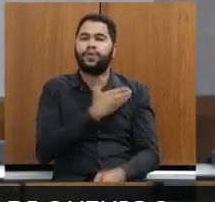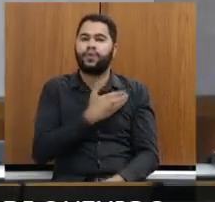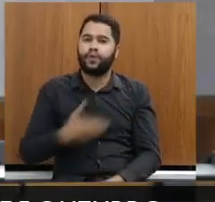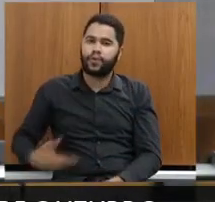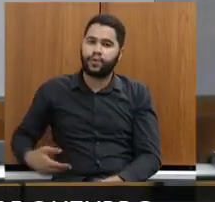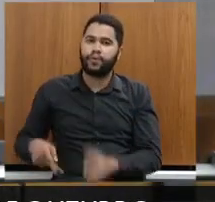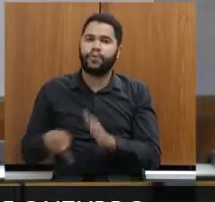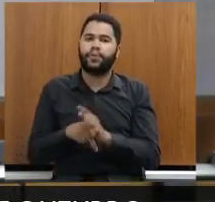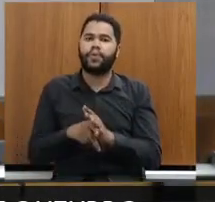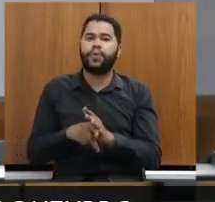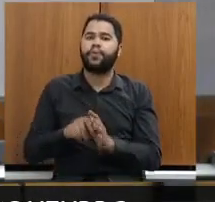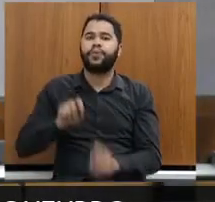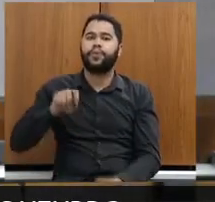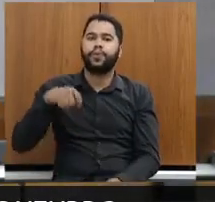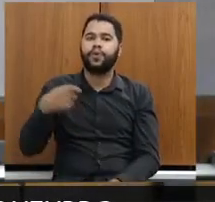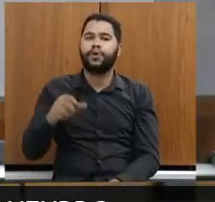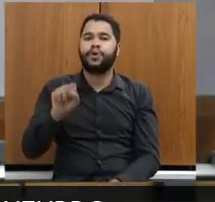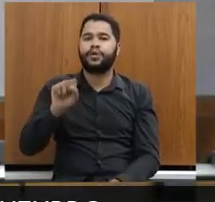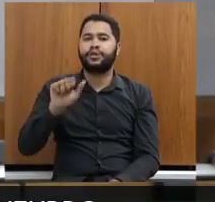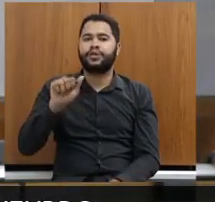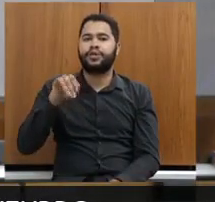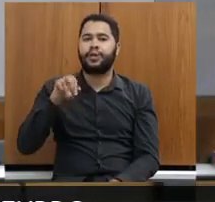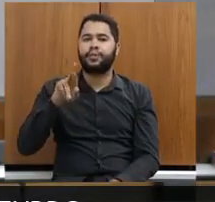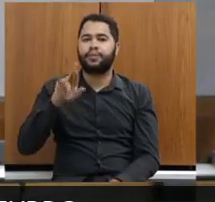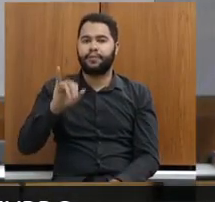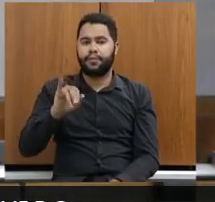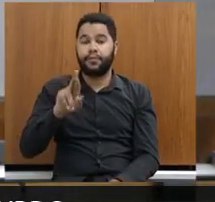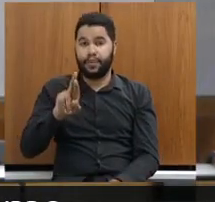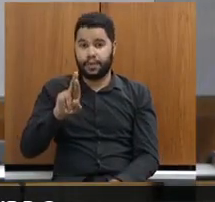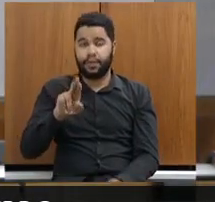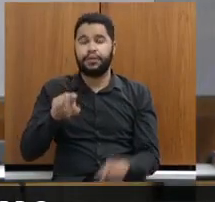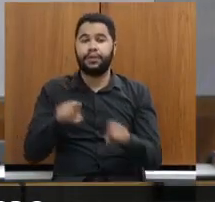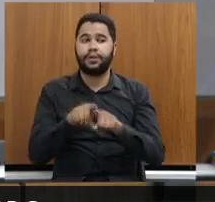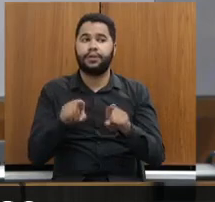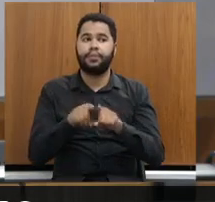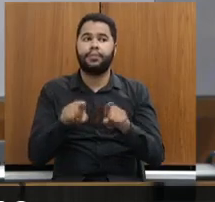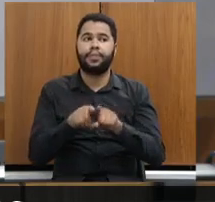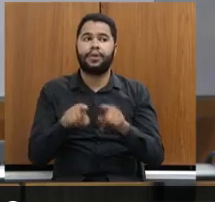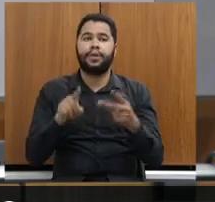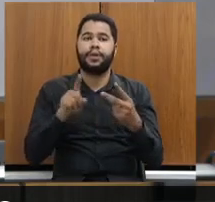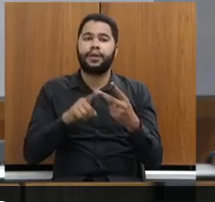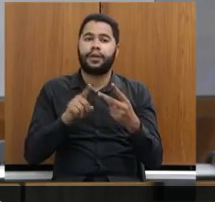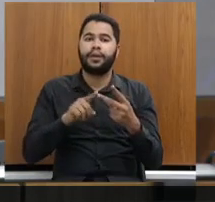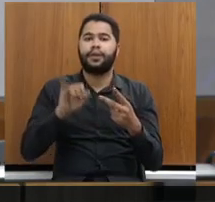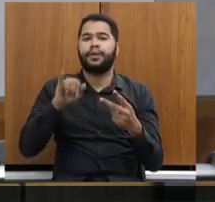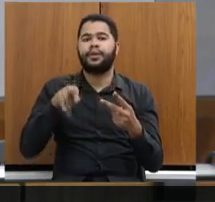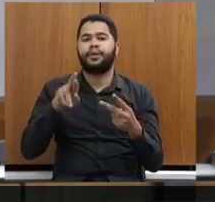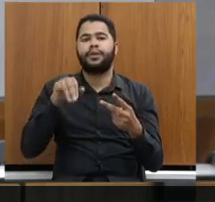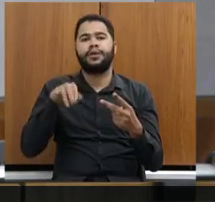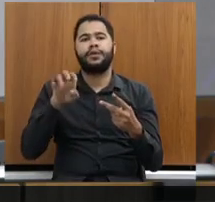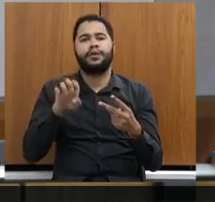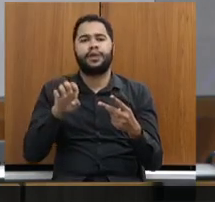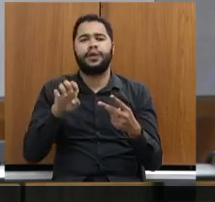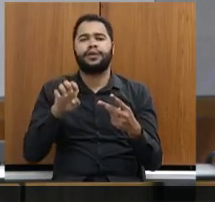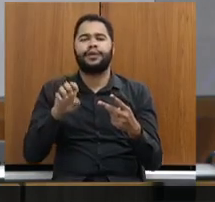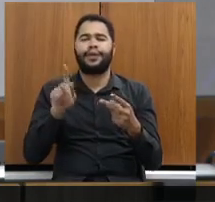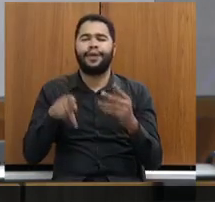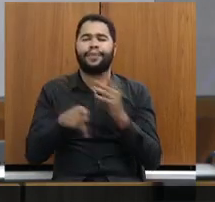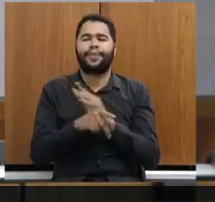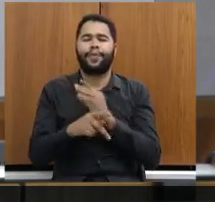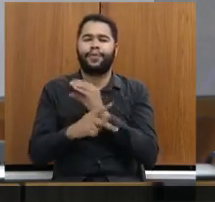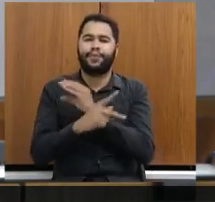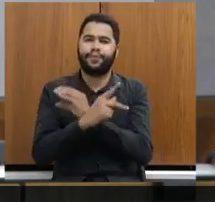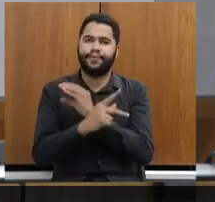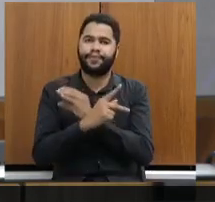nome do sabe e comprimento a Irene toda equipe da Polícia Civil de uma forma muito carinhosa e